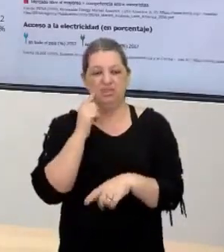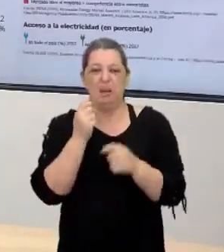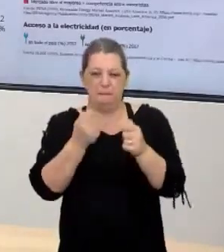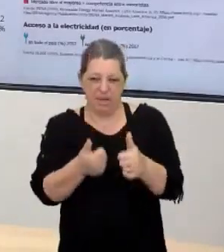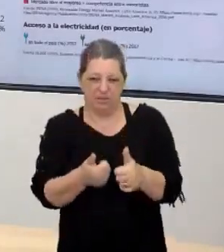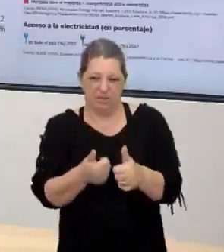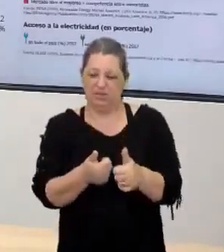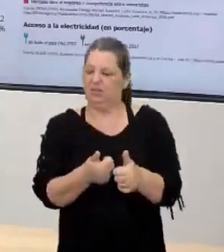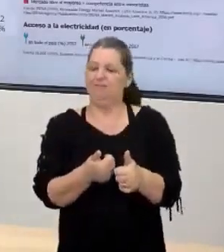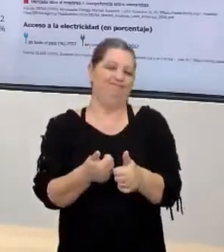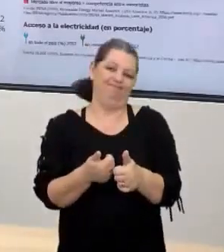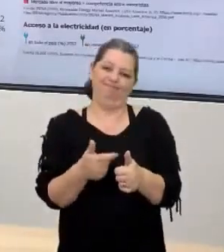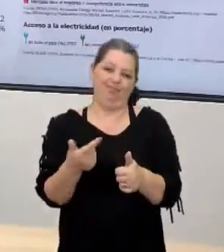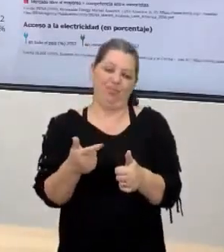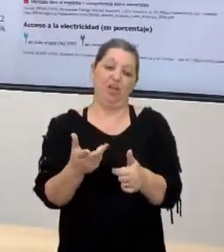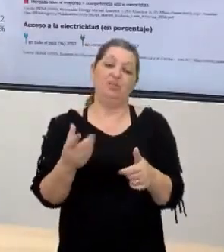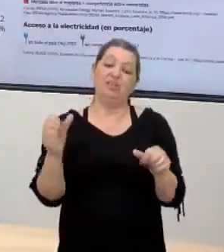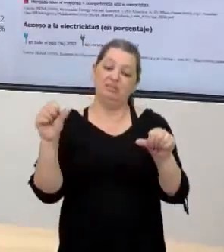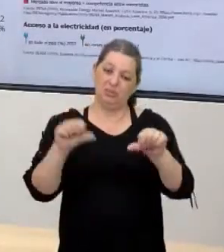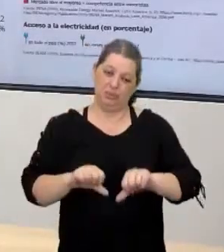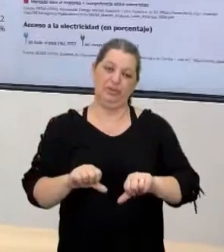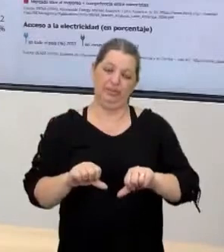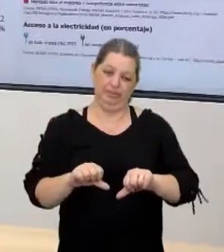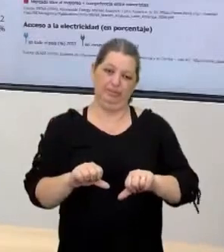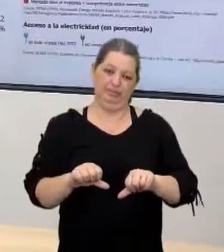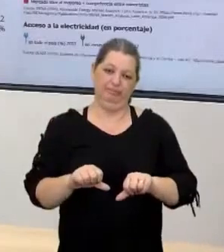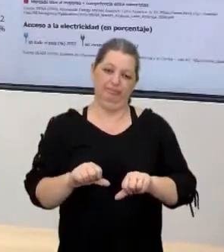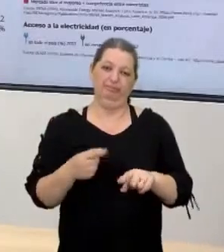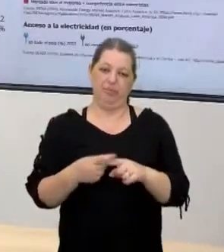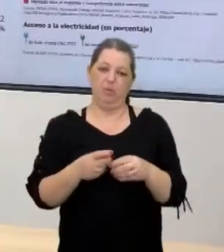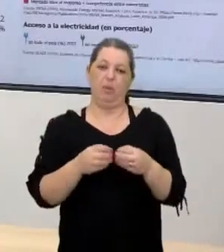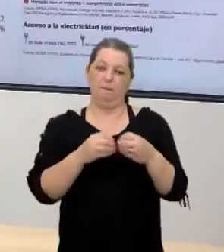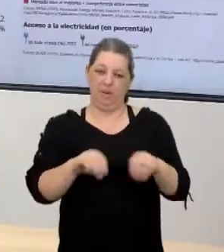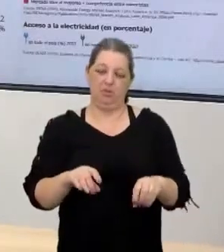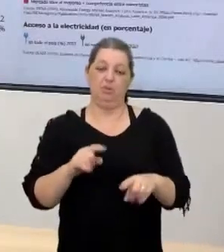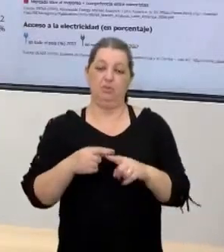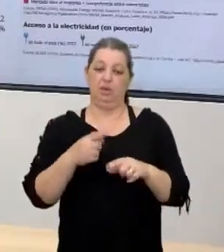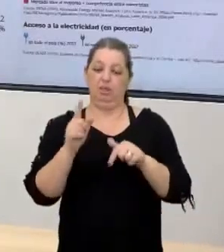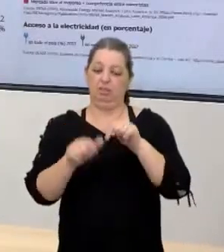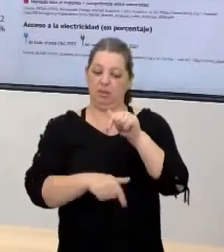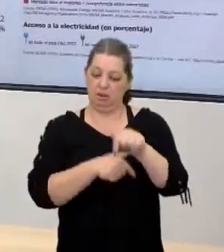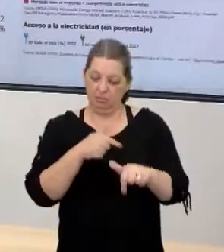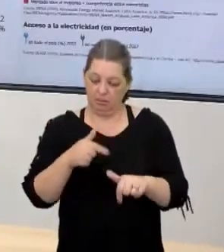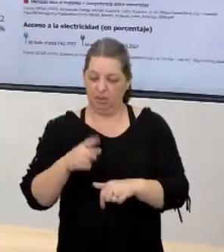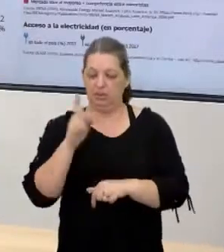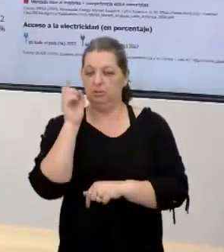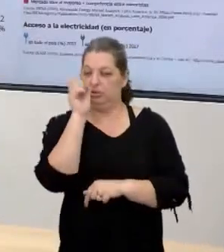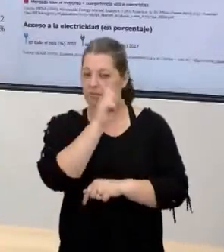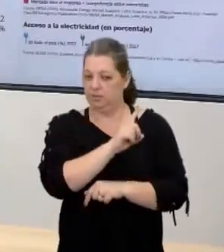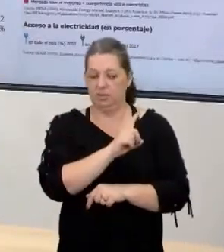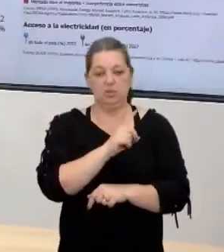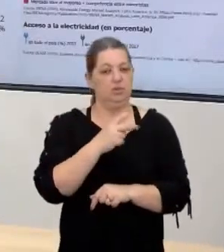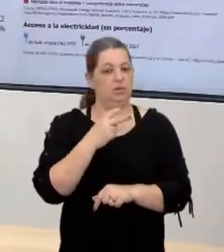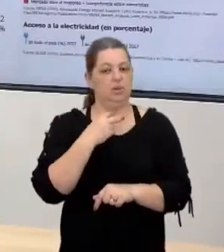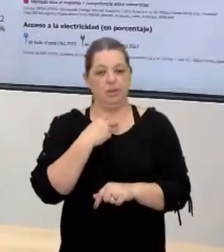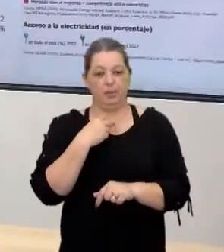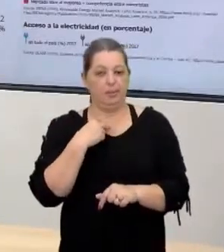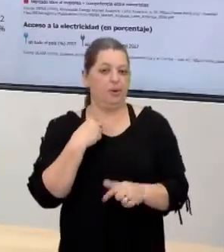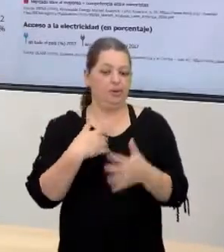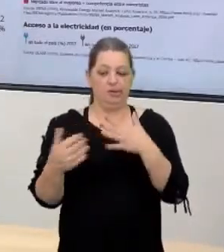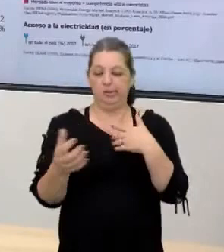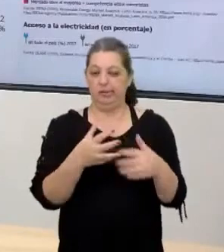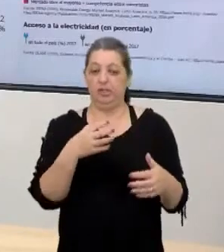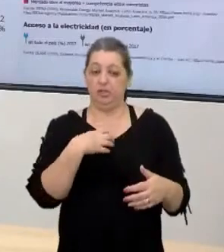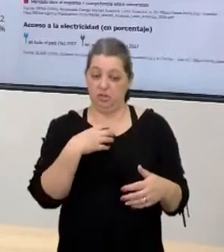essa discussão, tem que ter esse trabalho, que é um trabalho minucioso, é um trabalho que leva tempo, então não pode ser feito de qualquer jeito. E nós temos